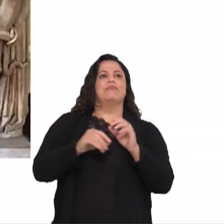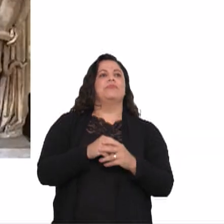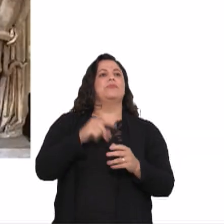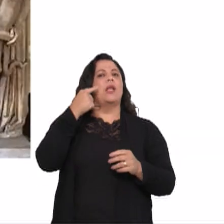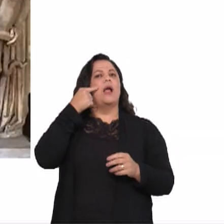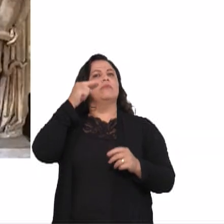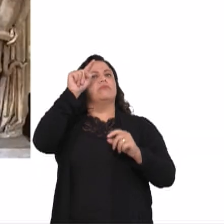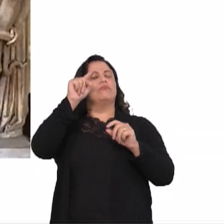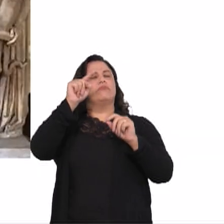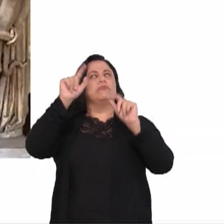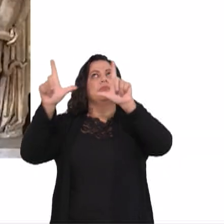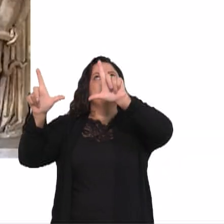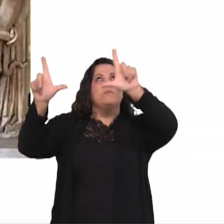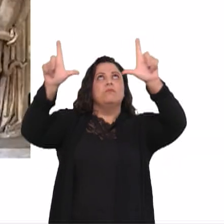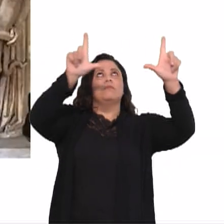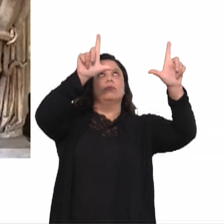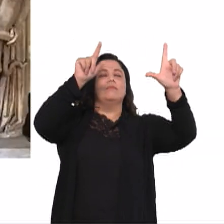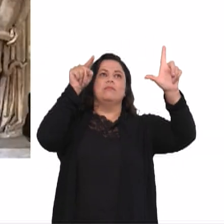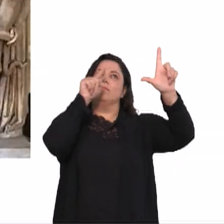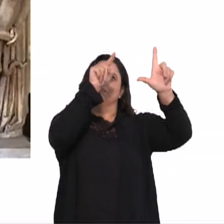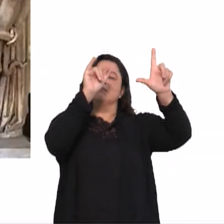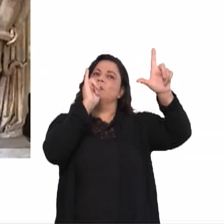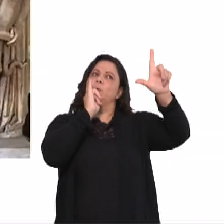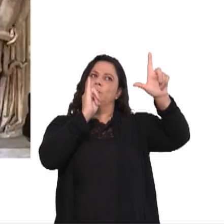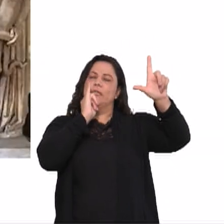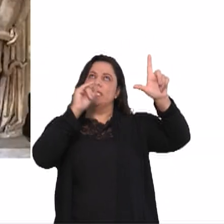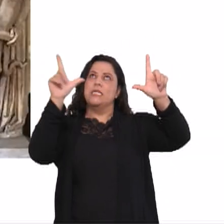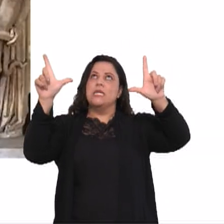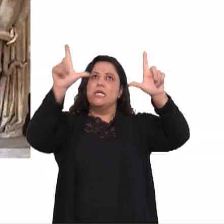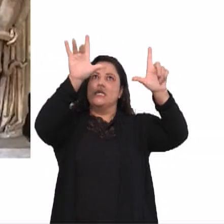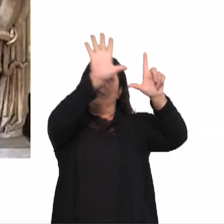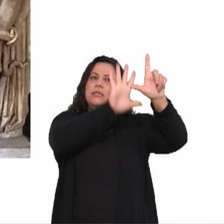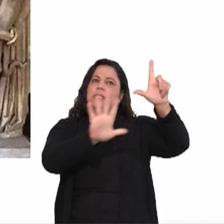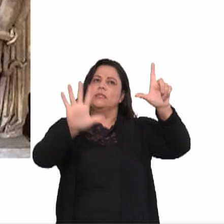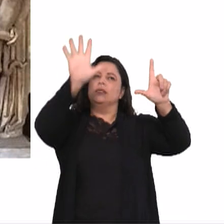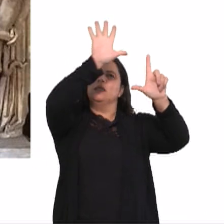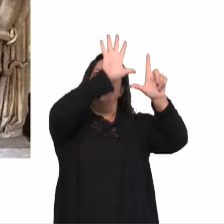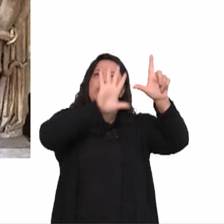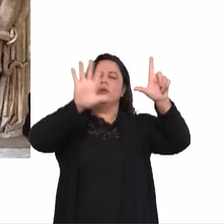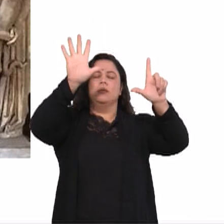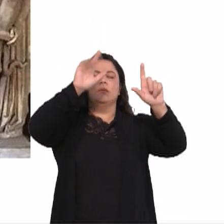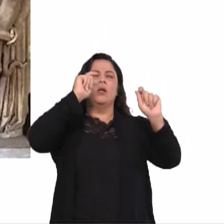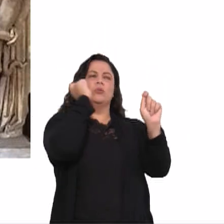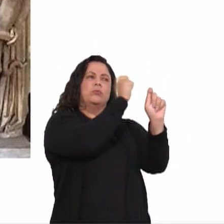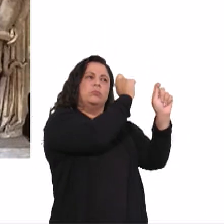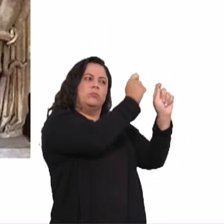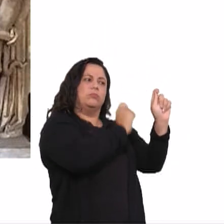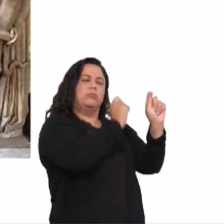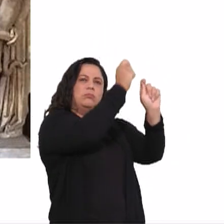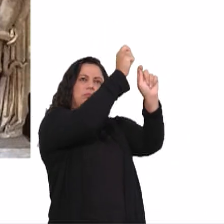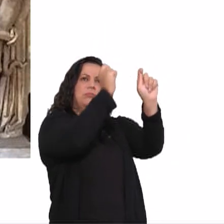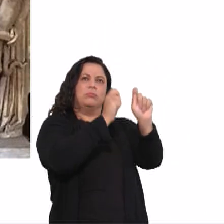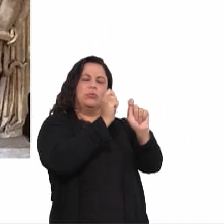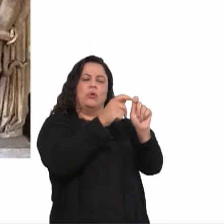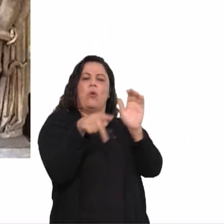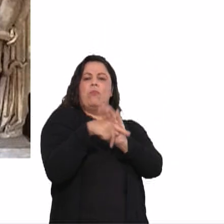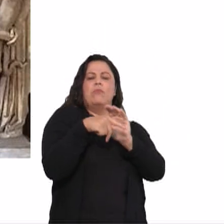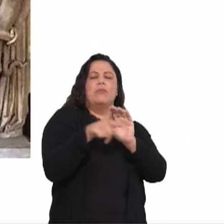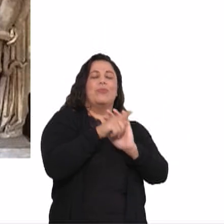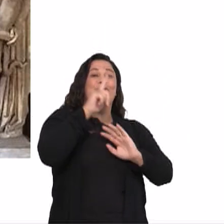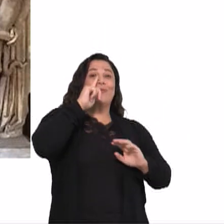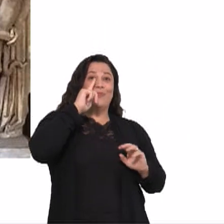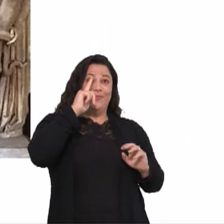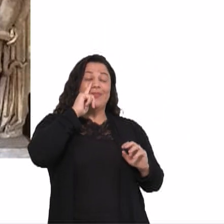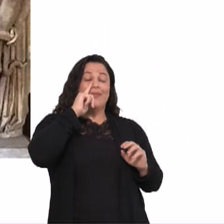vocês dois exemplos, olha na tela aqui, né, das esculturas gregas aí, né, que eram tratadas